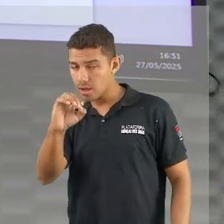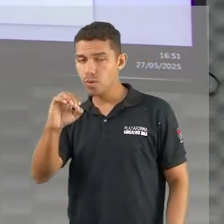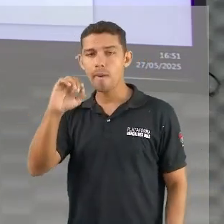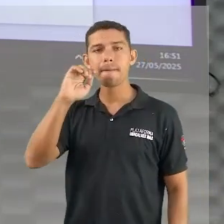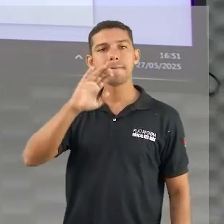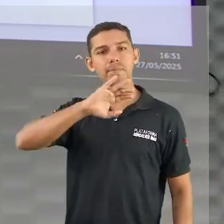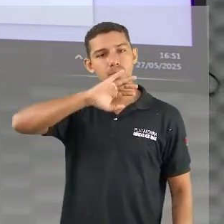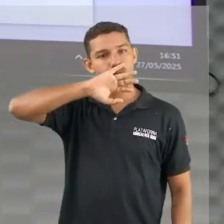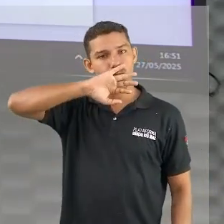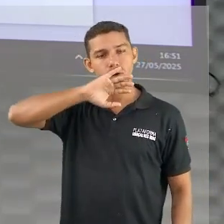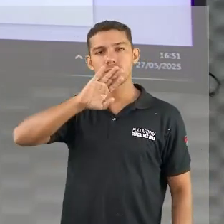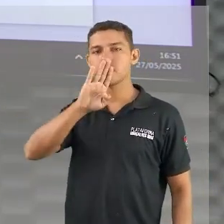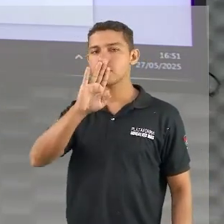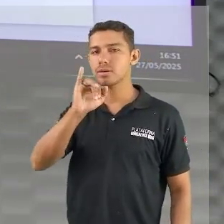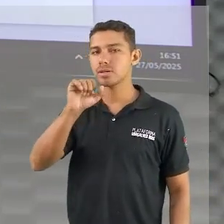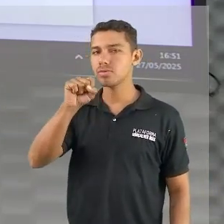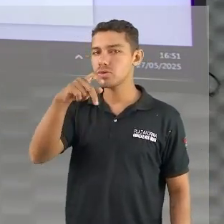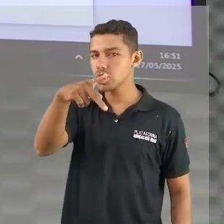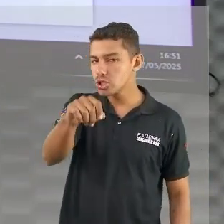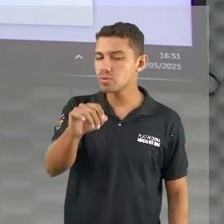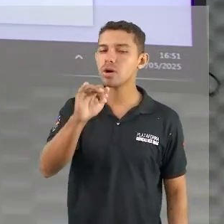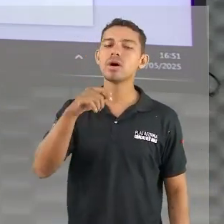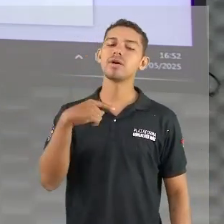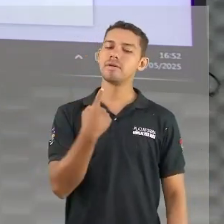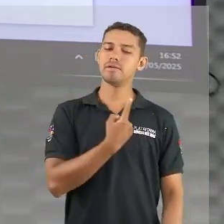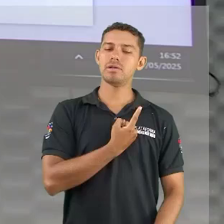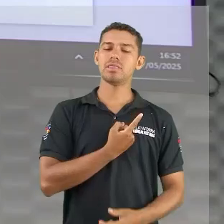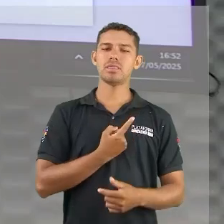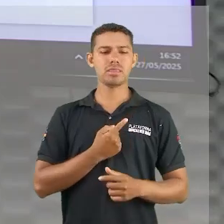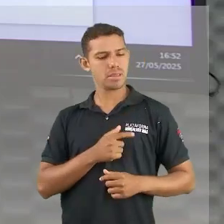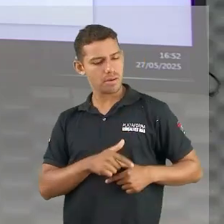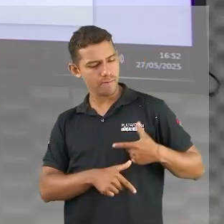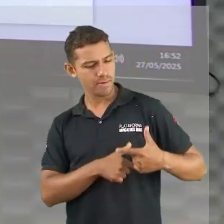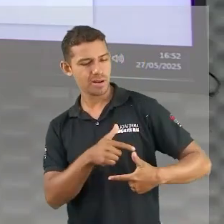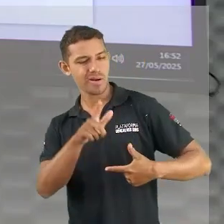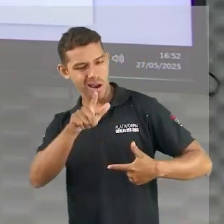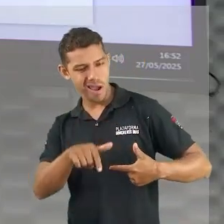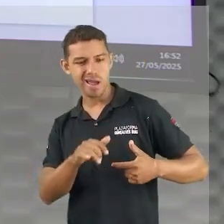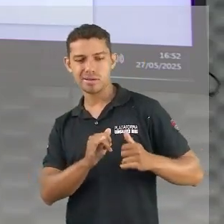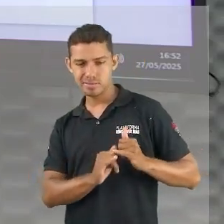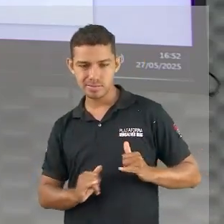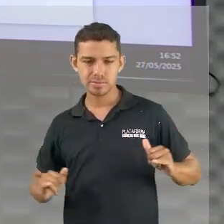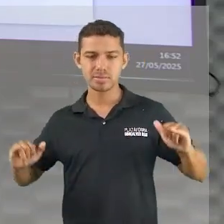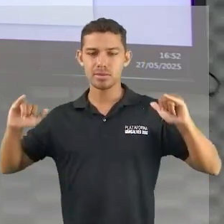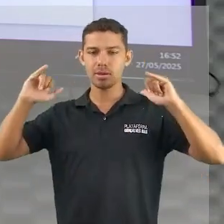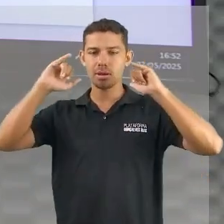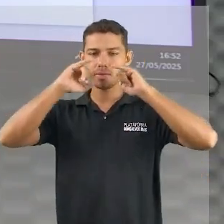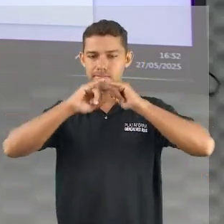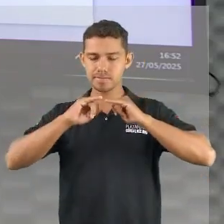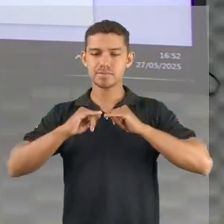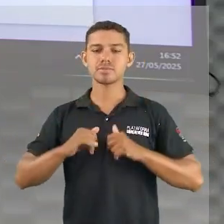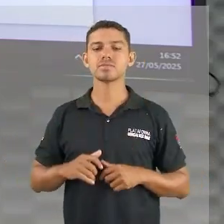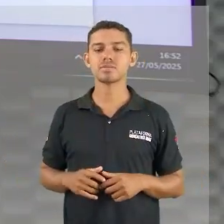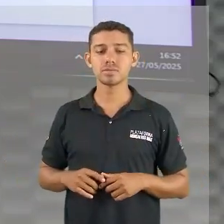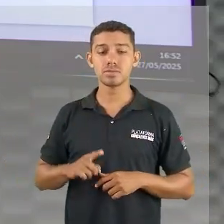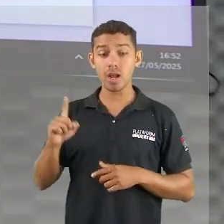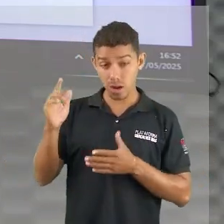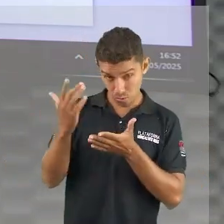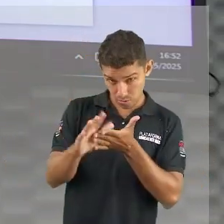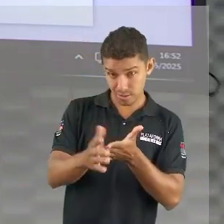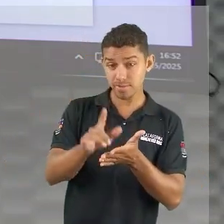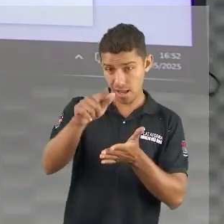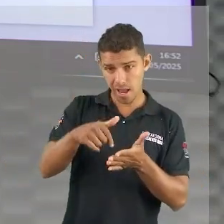o nosso fazer é circular, assim como a própria natureza é circular. Então ele coloca: o samba é de